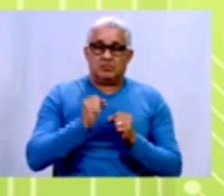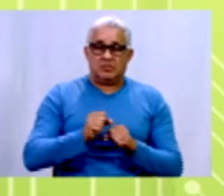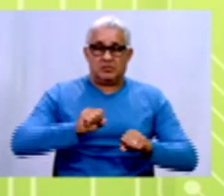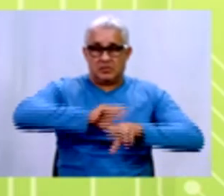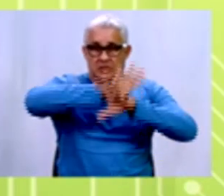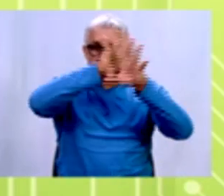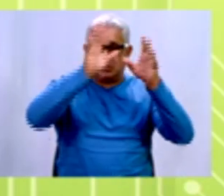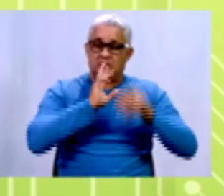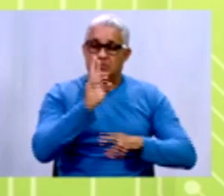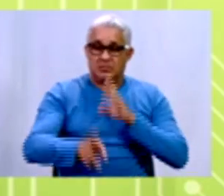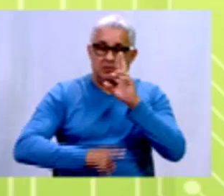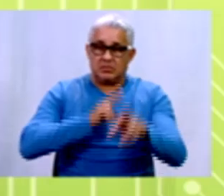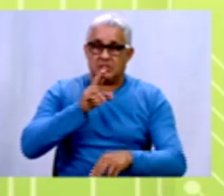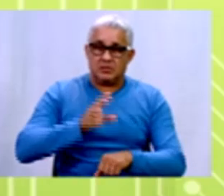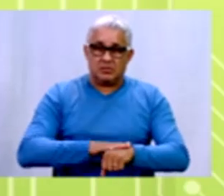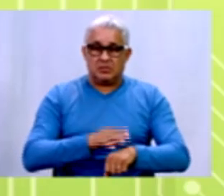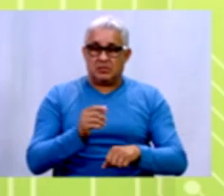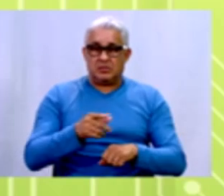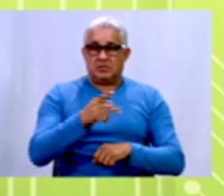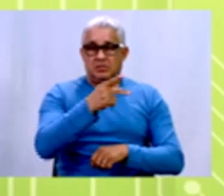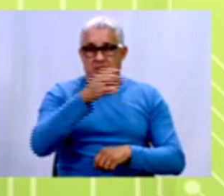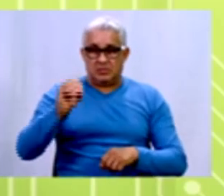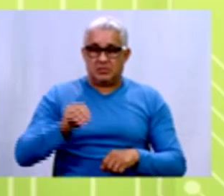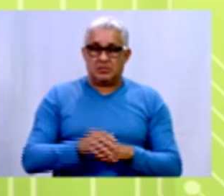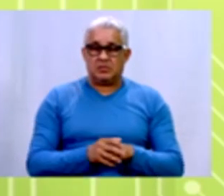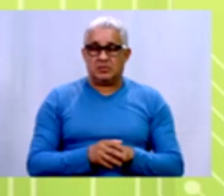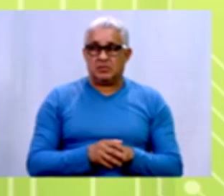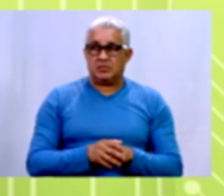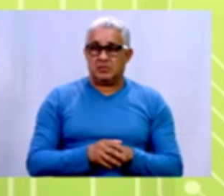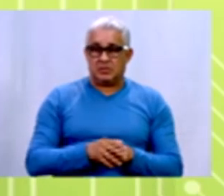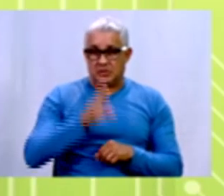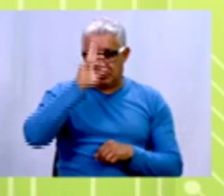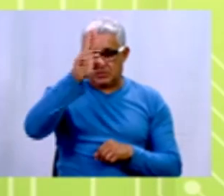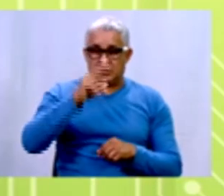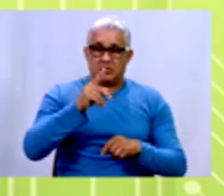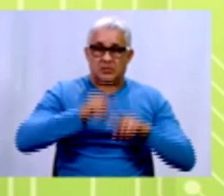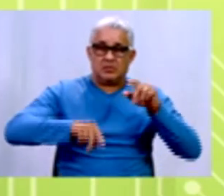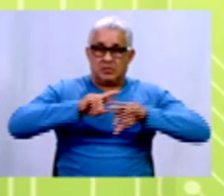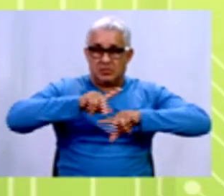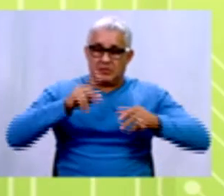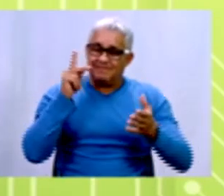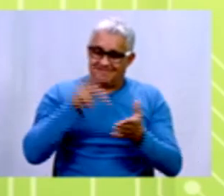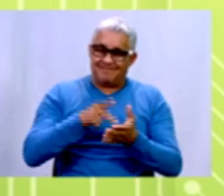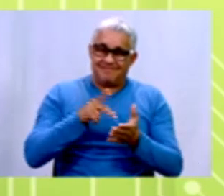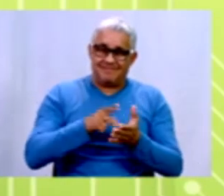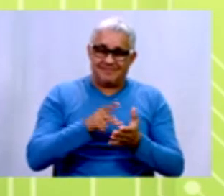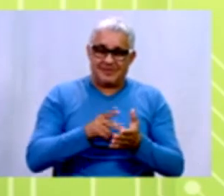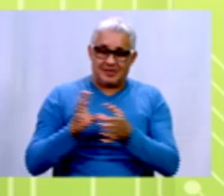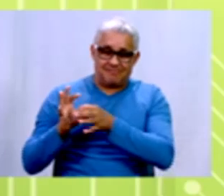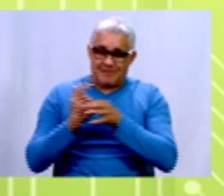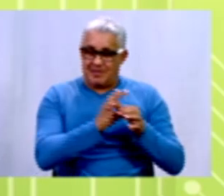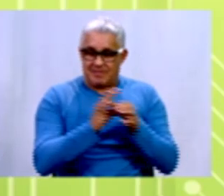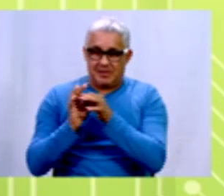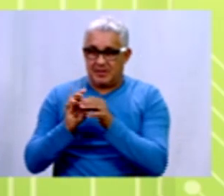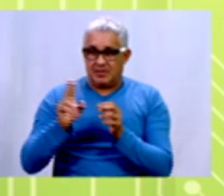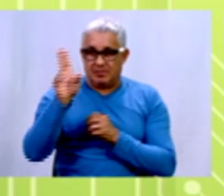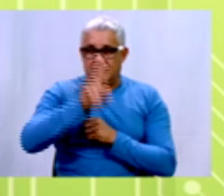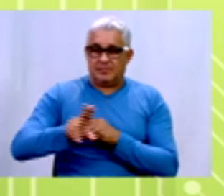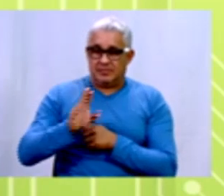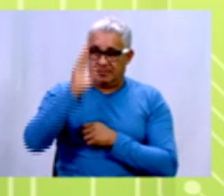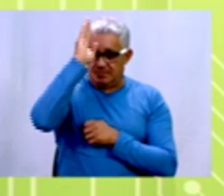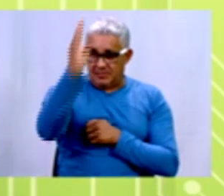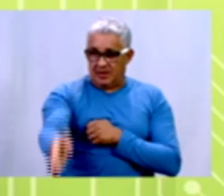esclarecidas a qualquer momento com o PO, ou seja, o dono do produto, que é realmente quem está ligado lá com o usuário